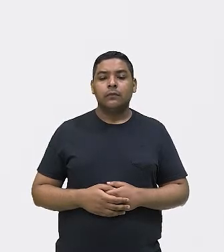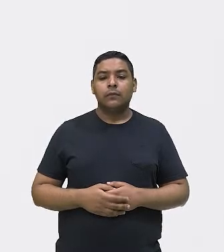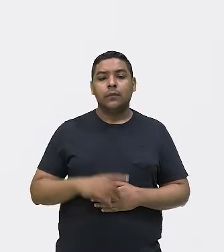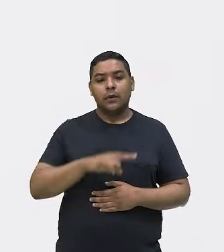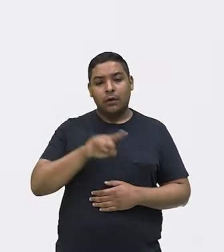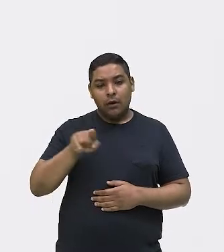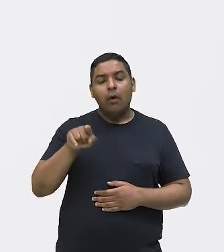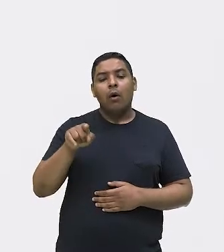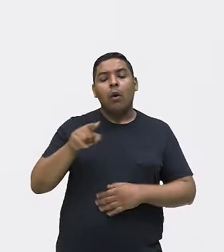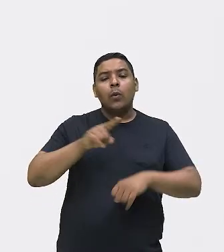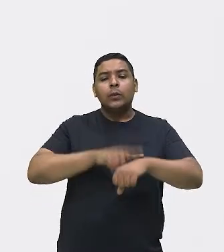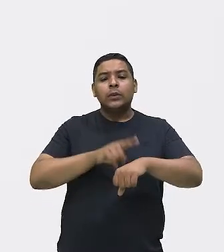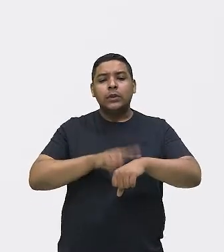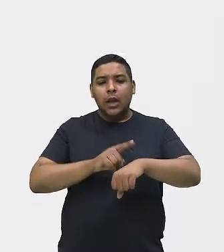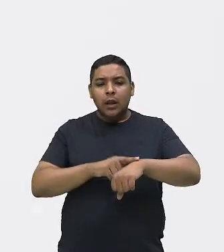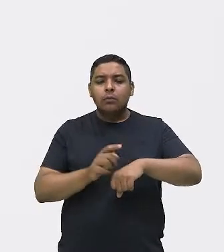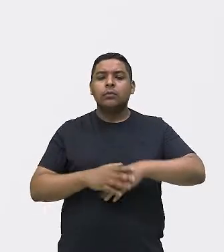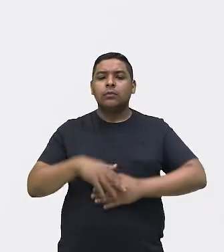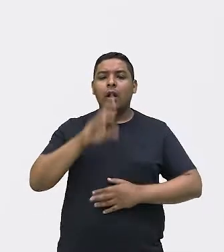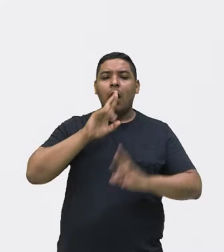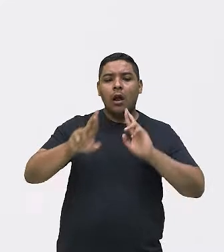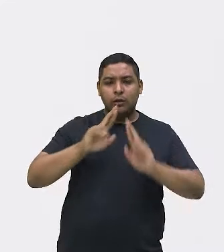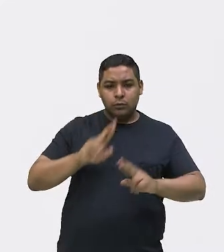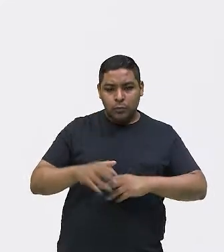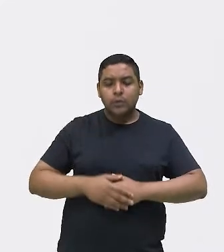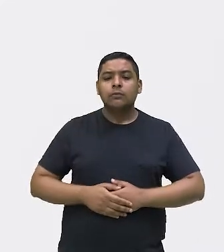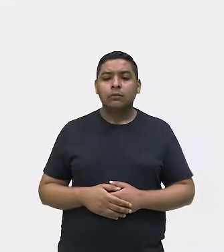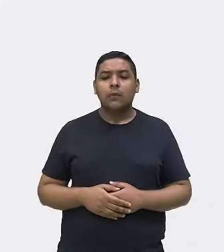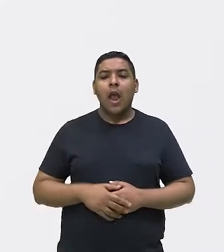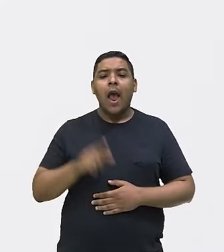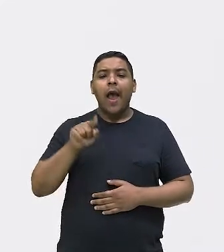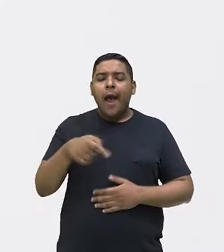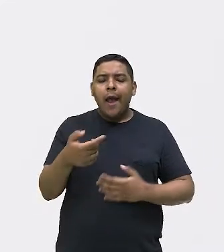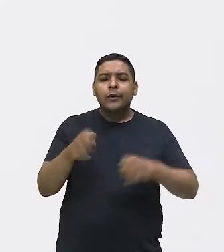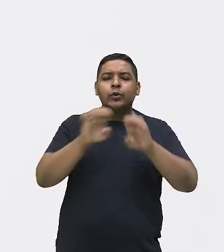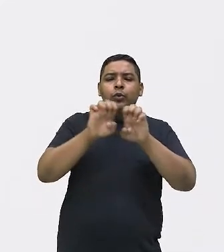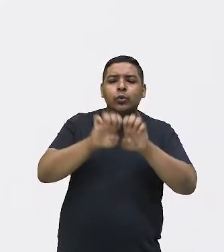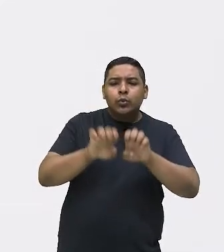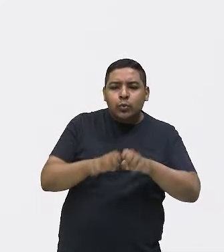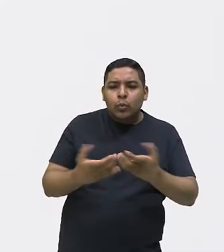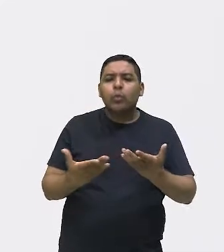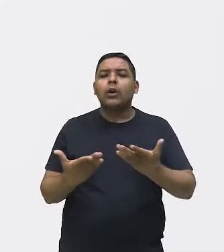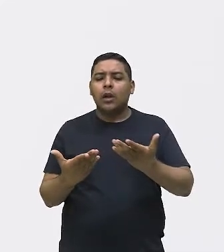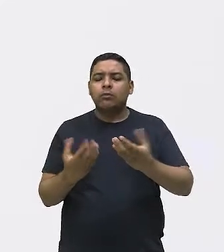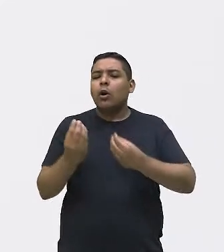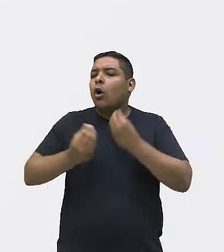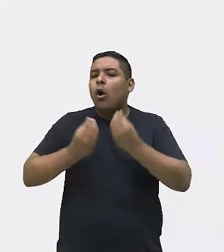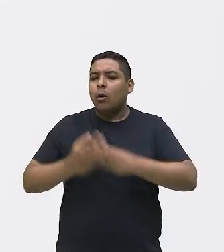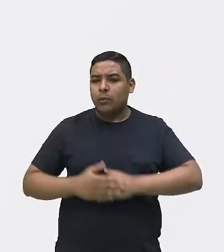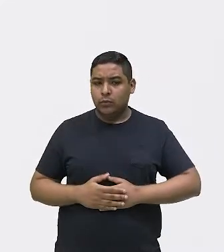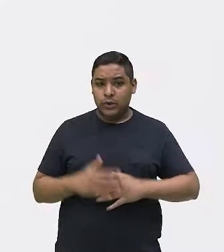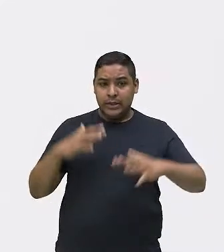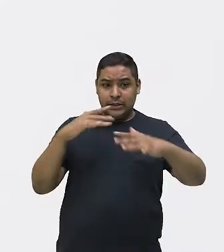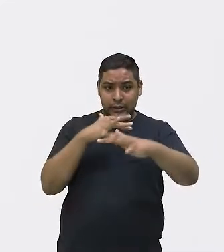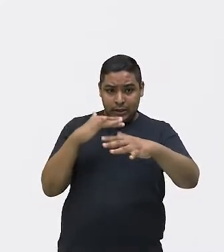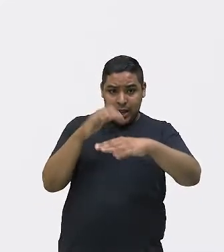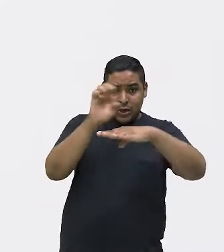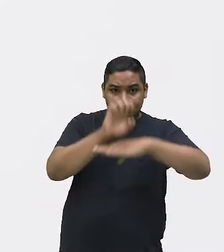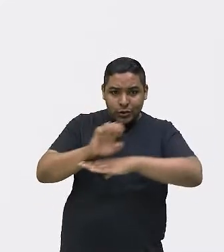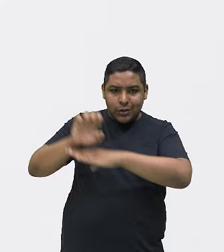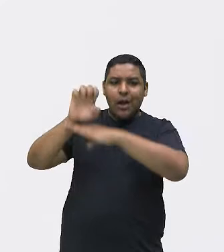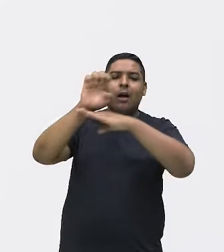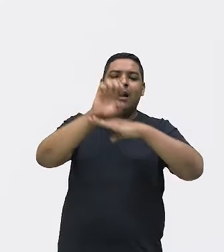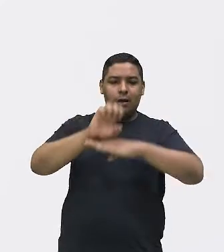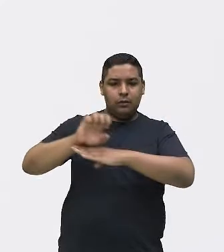responde. Então, essa cidade é uma estrutura de uma cidade-estado que é dispersa pelo território helênico, né?